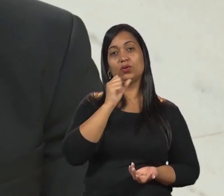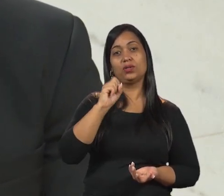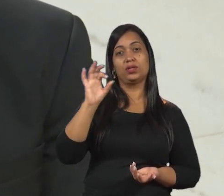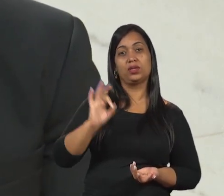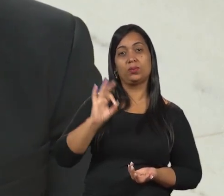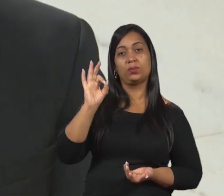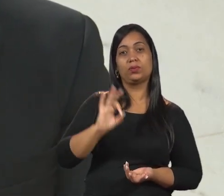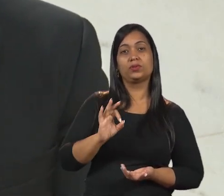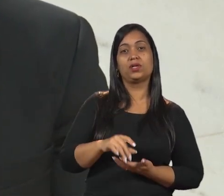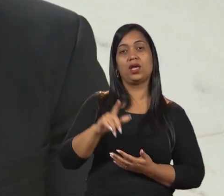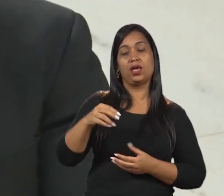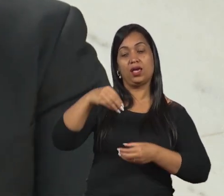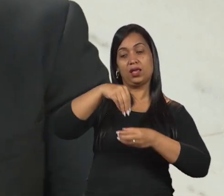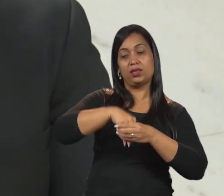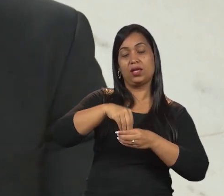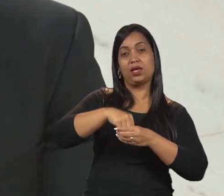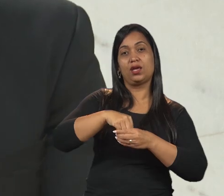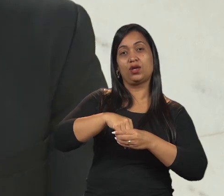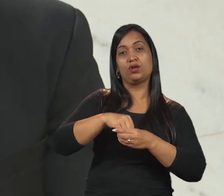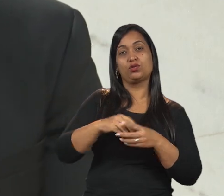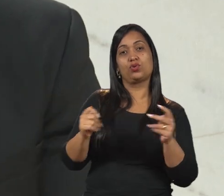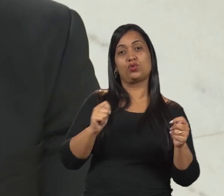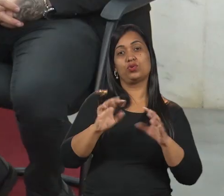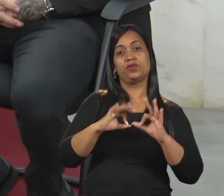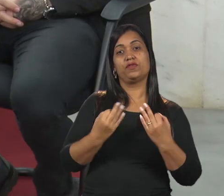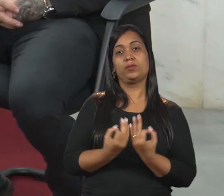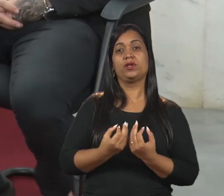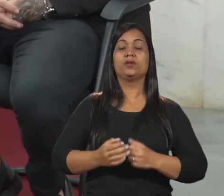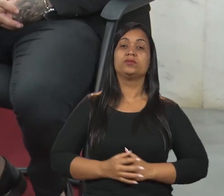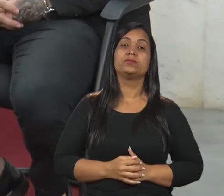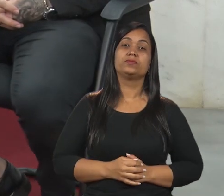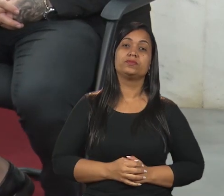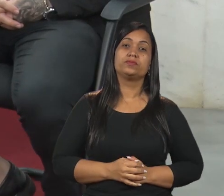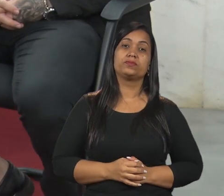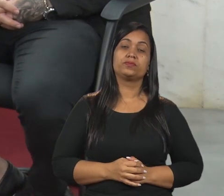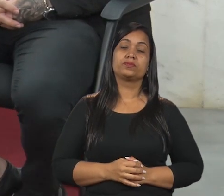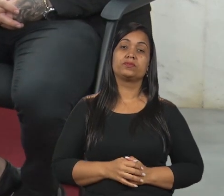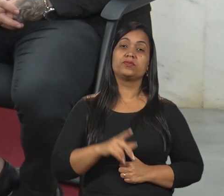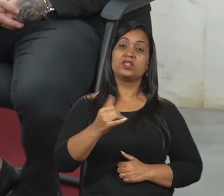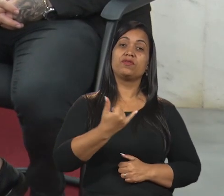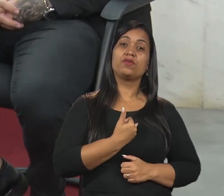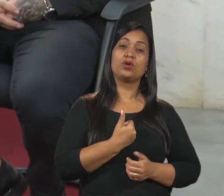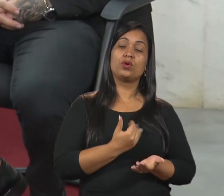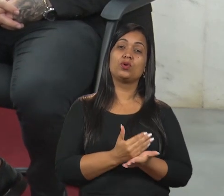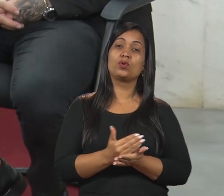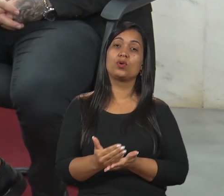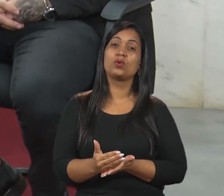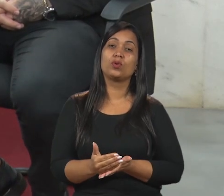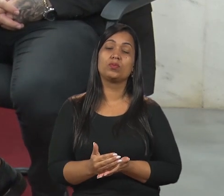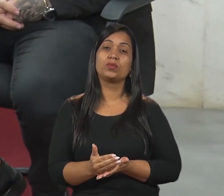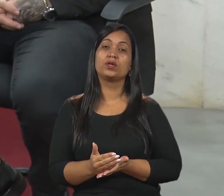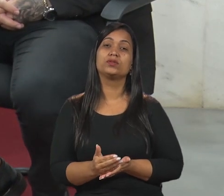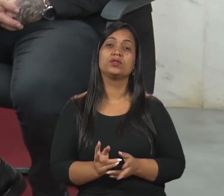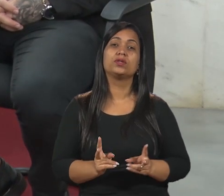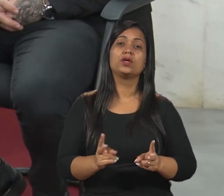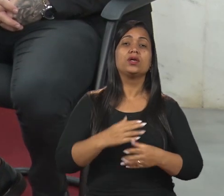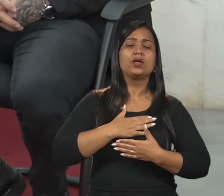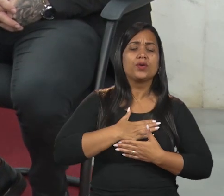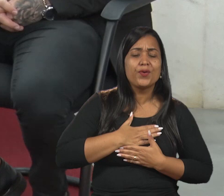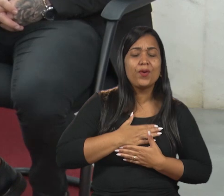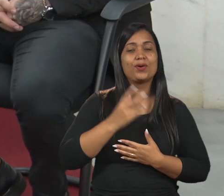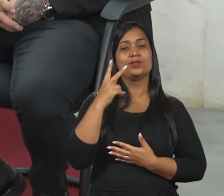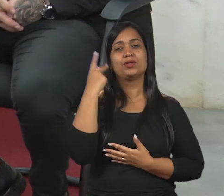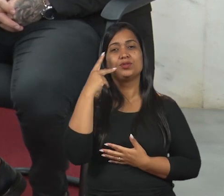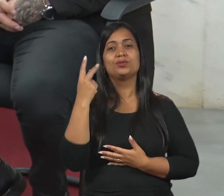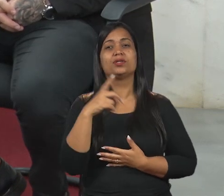dos casos é dentro do controle familiar. Isso mesmo. O senhor disse no começo que gosta de política e que